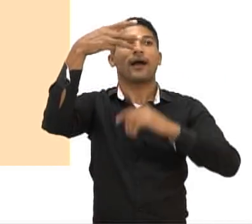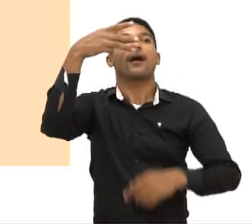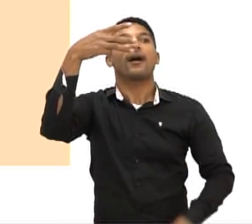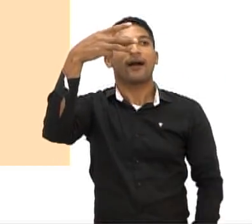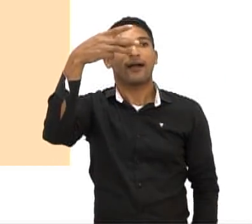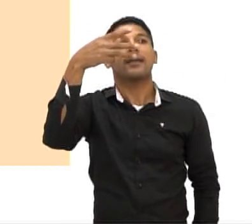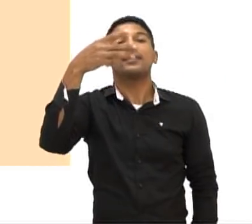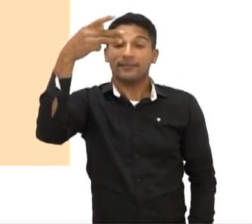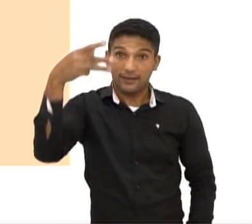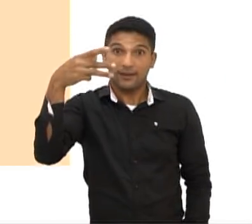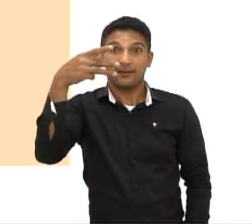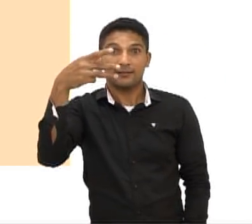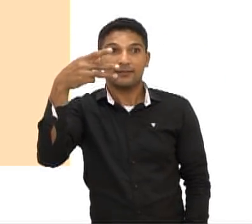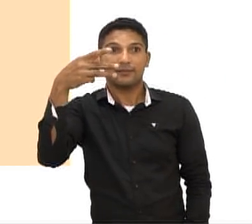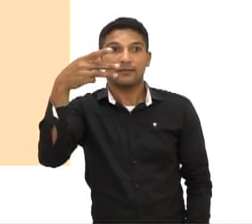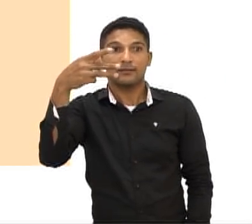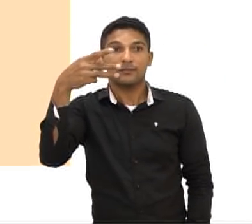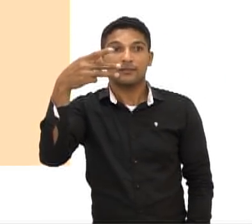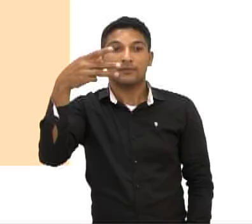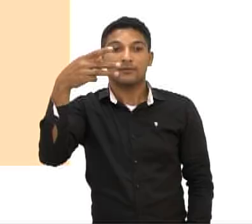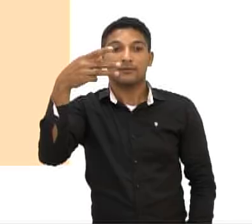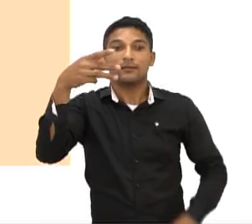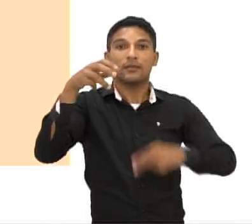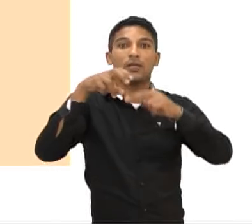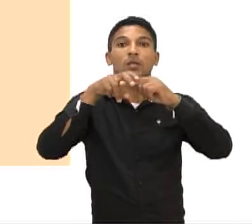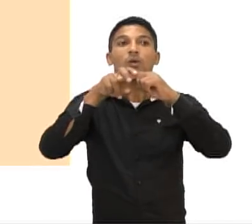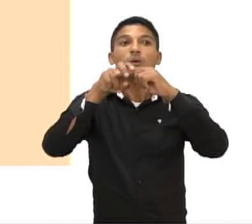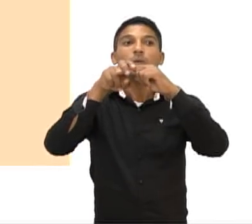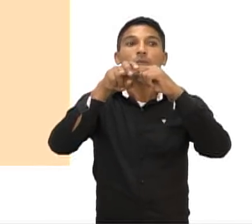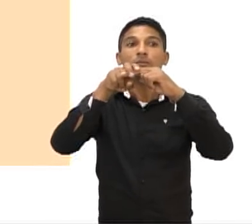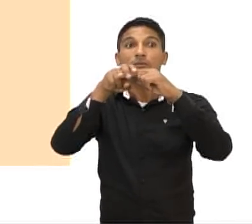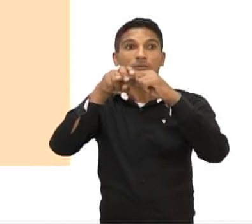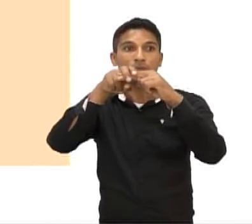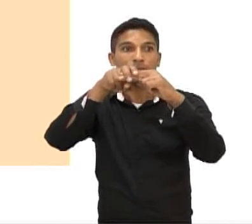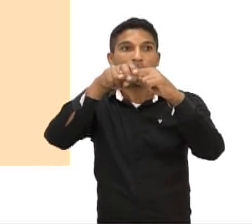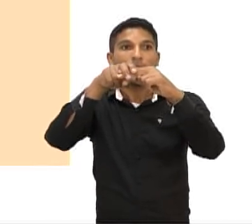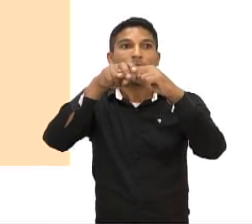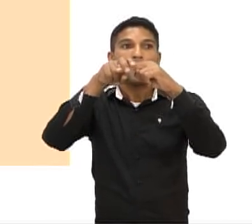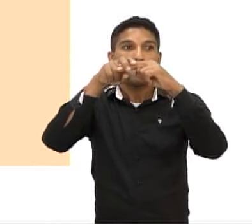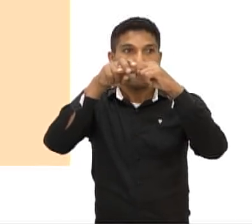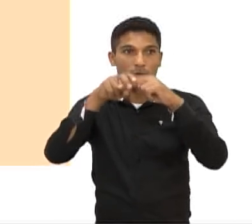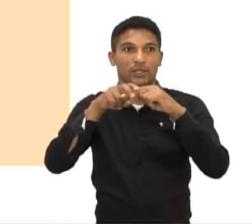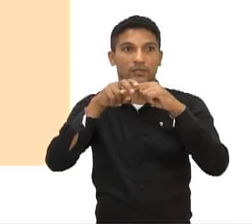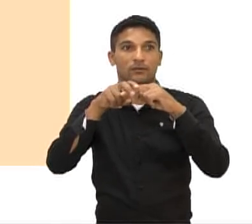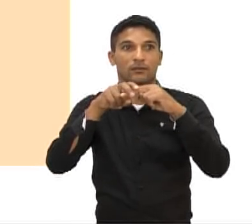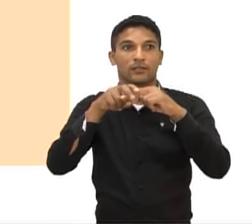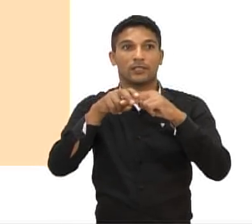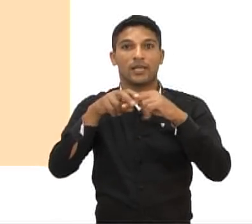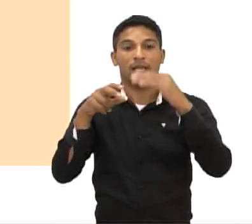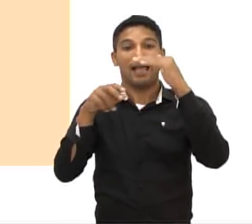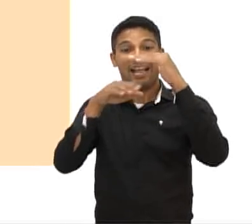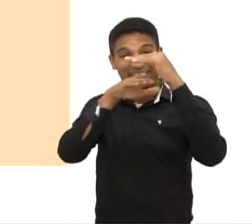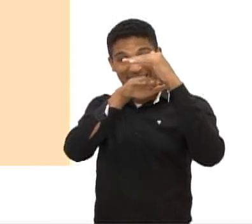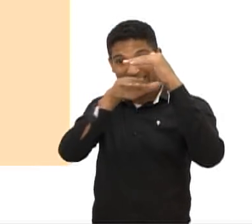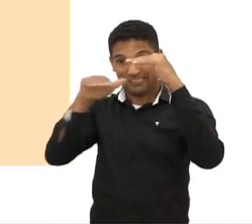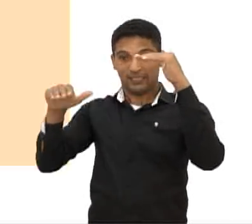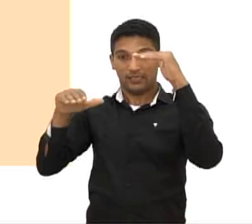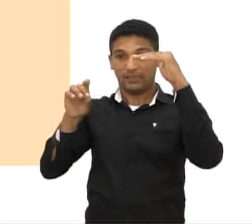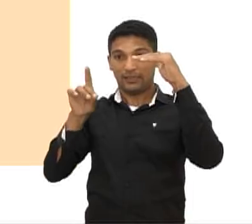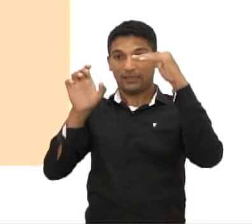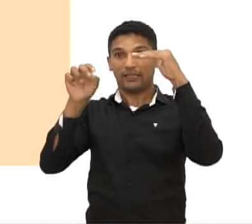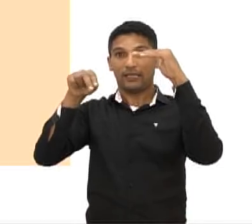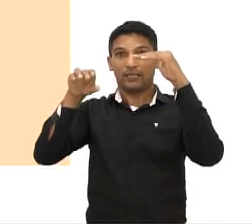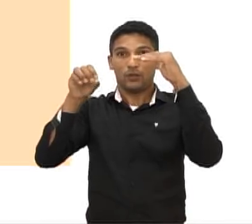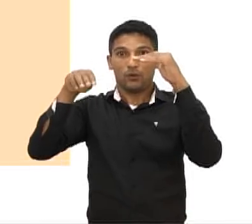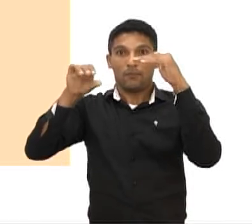3, ok? Então, eu vou repetir o meu denominador e vou somar os numeradores que eu encontrei. Quem são os numeradores? O